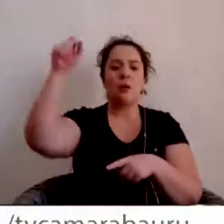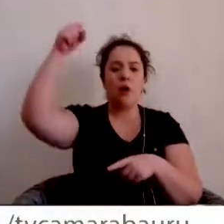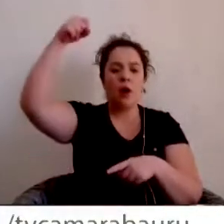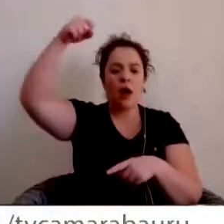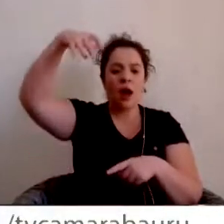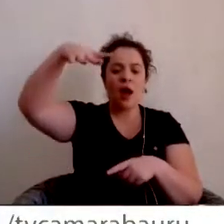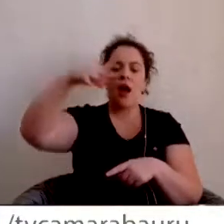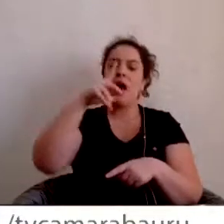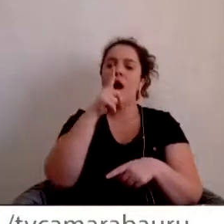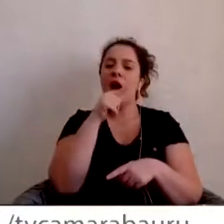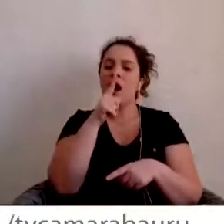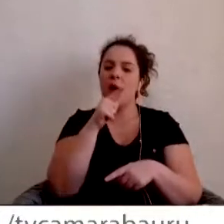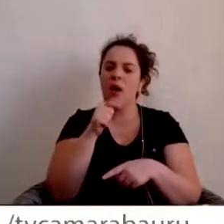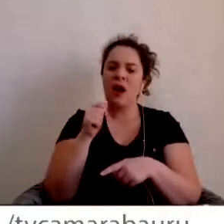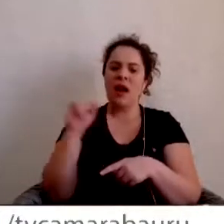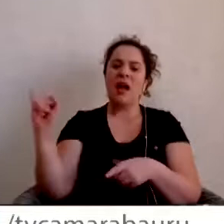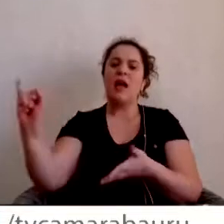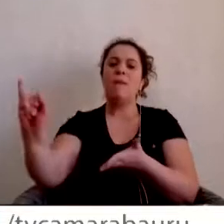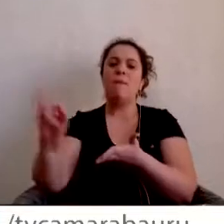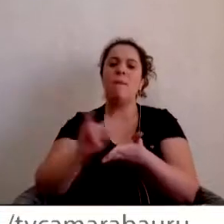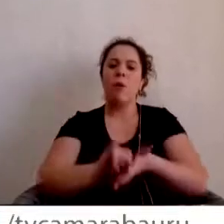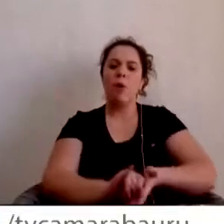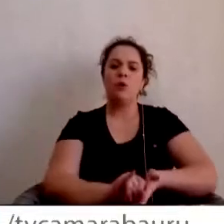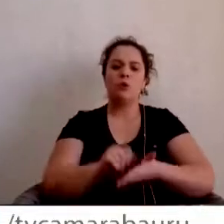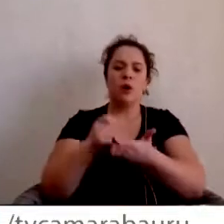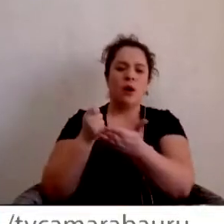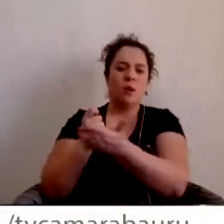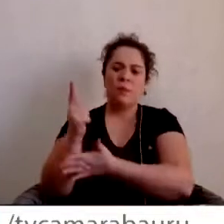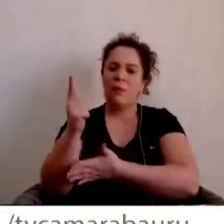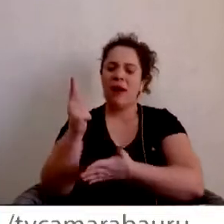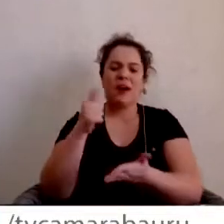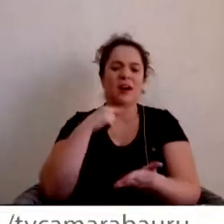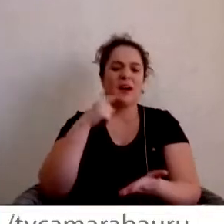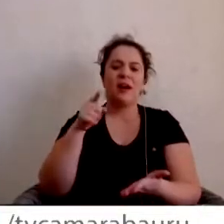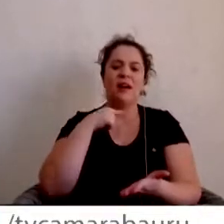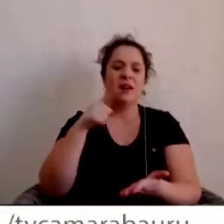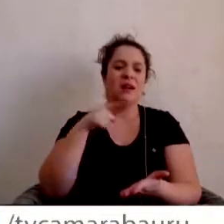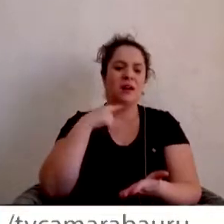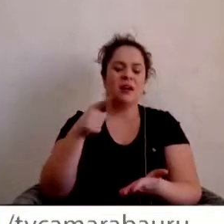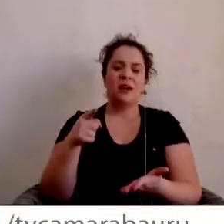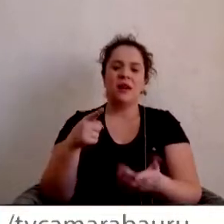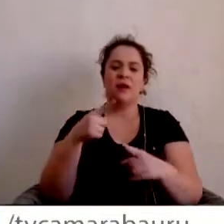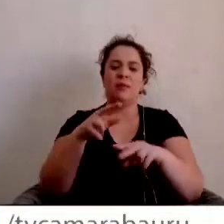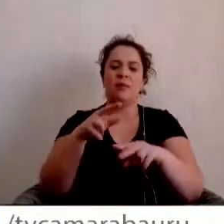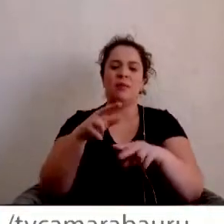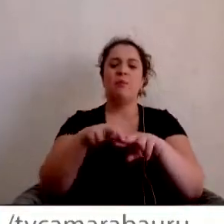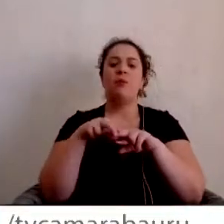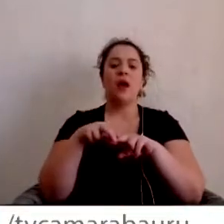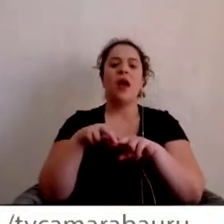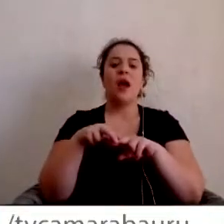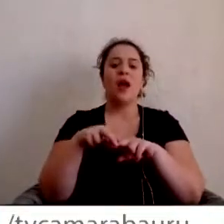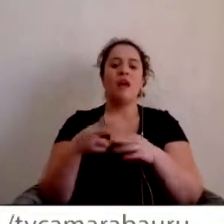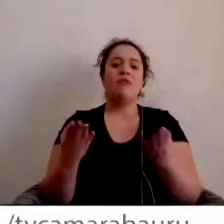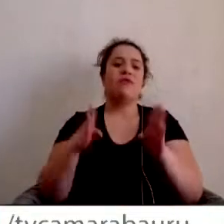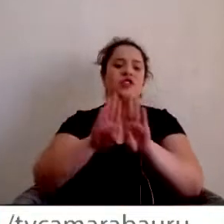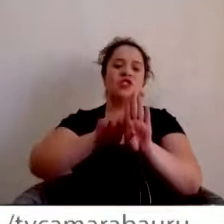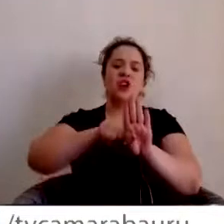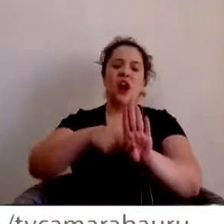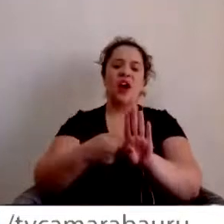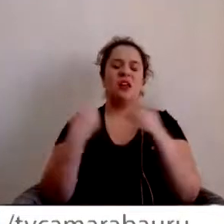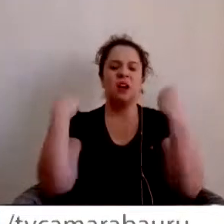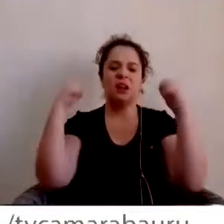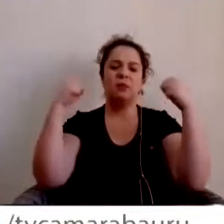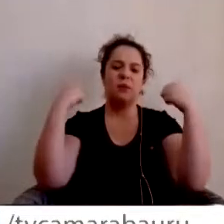por uma fase bem complexa, por se tratar de duas academias bem grandes, são mais de 60 funcionários, diretos, indiretos, mais